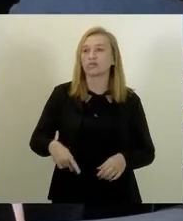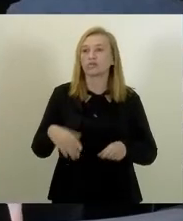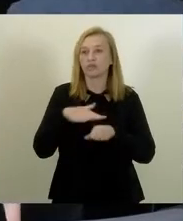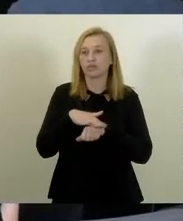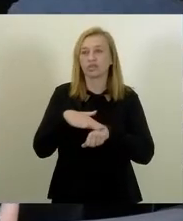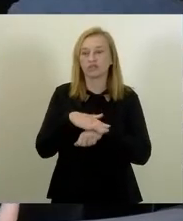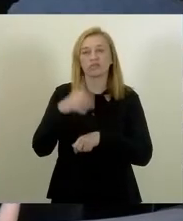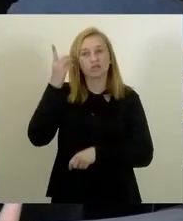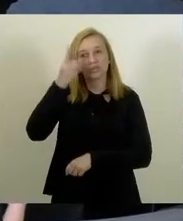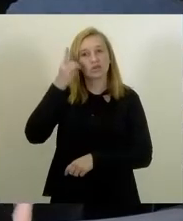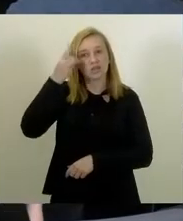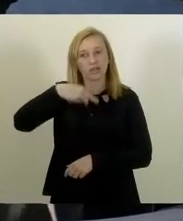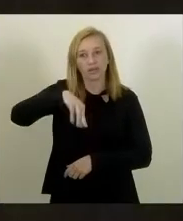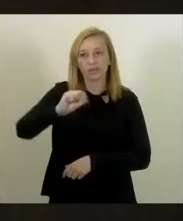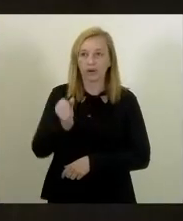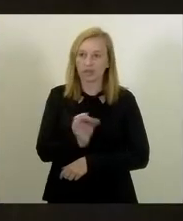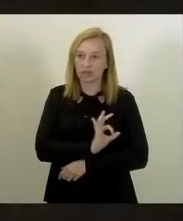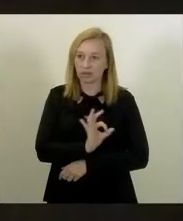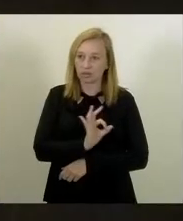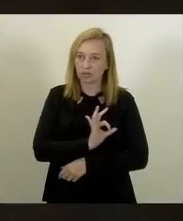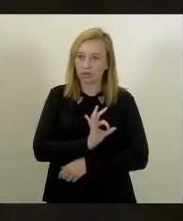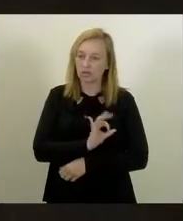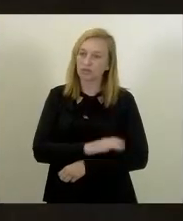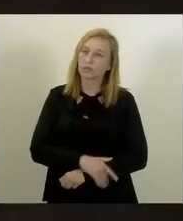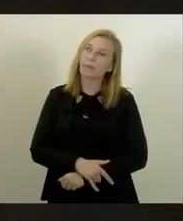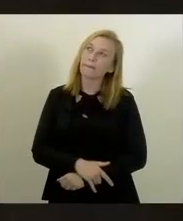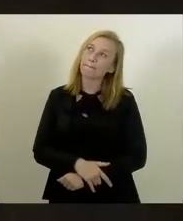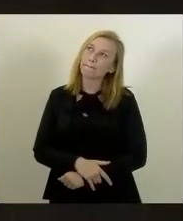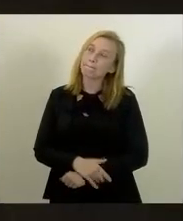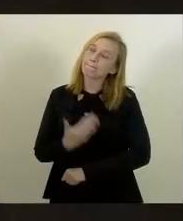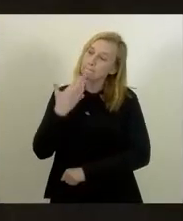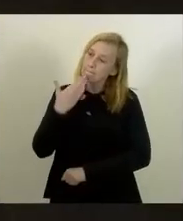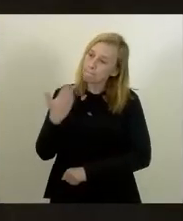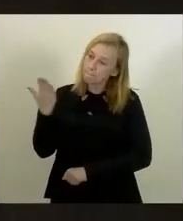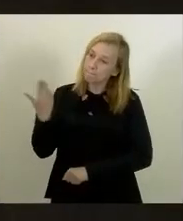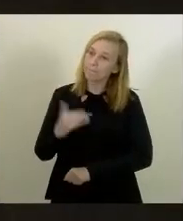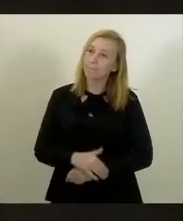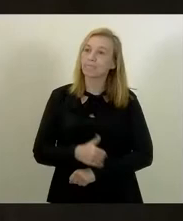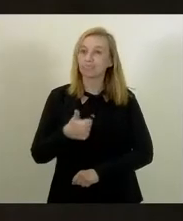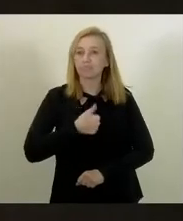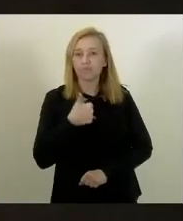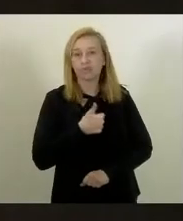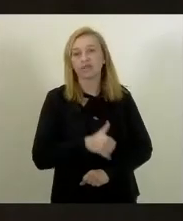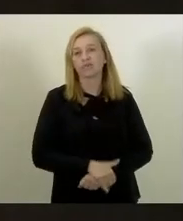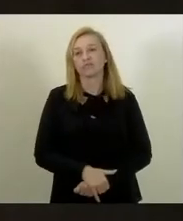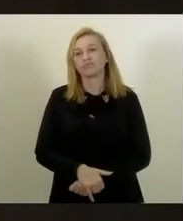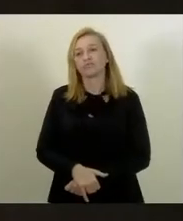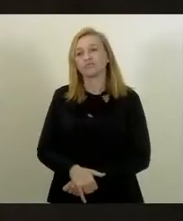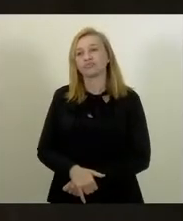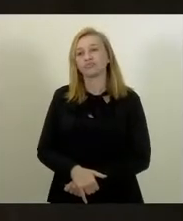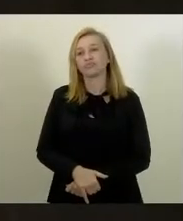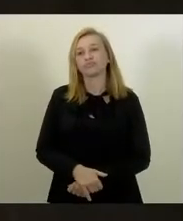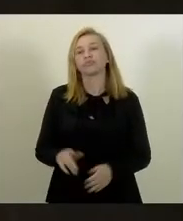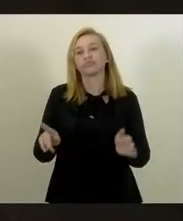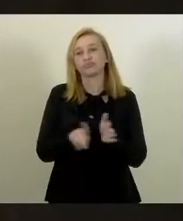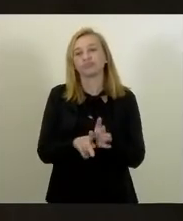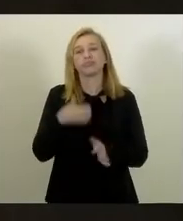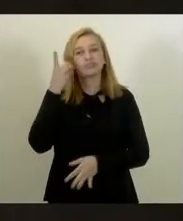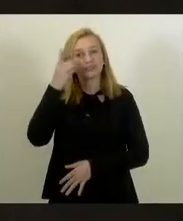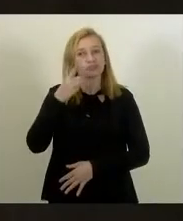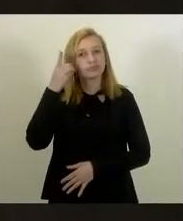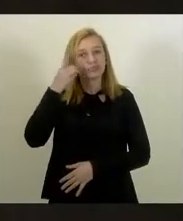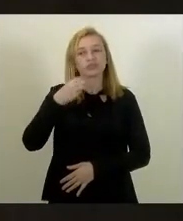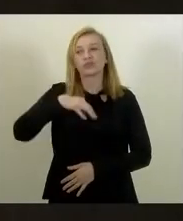Marta Rocha e eu fiz uma solicitação a ela. Primeiro, o projeto da deputada Marta